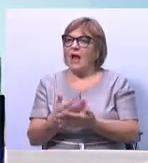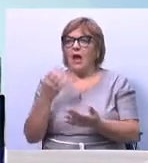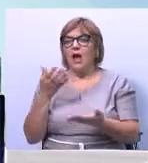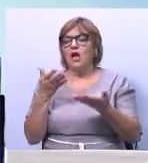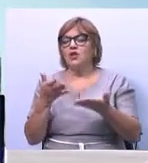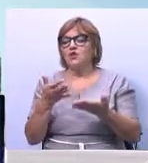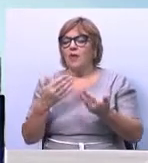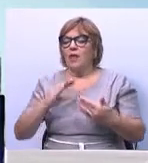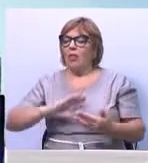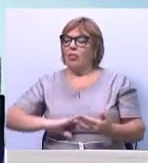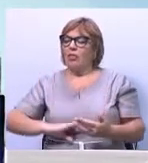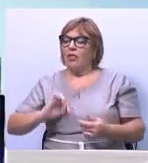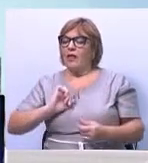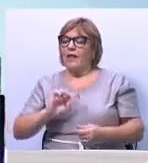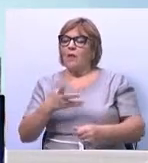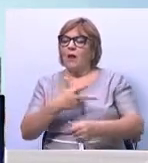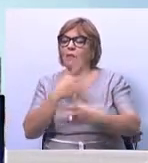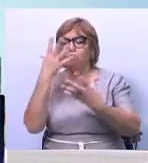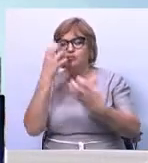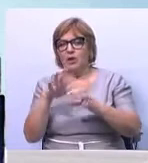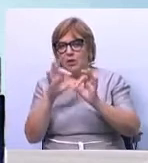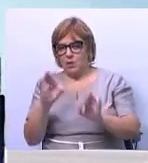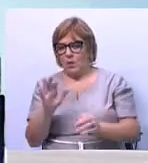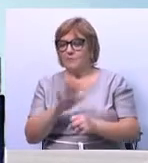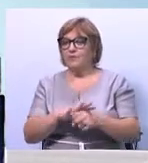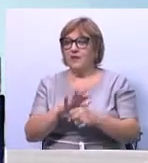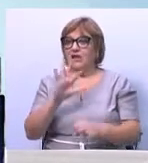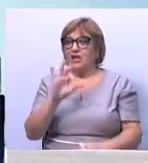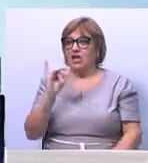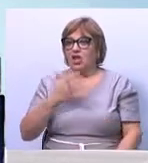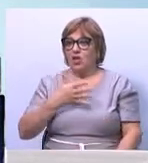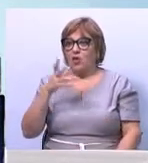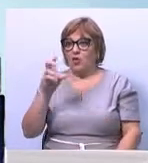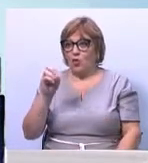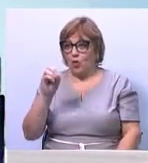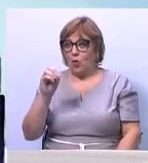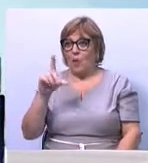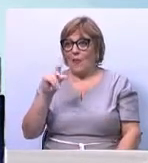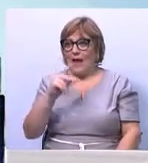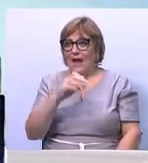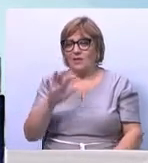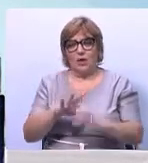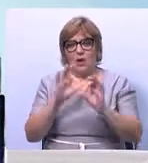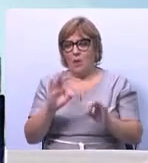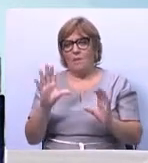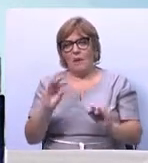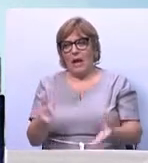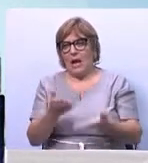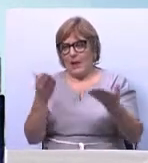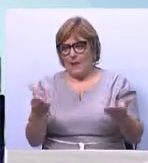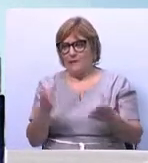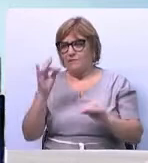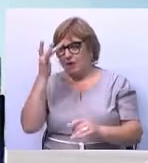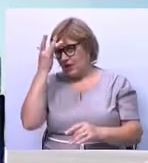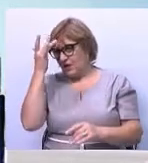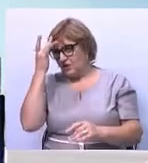a aliviar aqui como um efeito analgésico, e no caso do hidrolato será exatamente a mesma função, mas bastante mais leve e mais